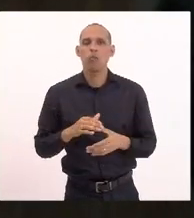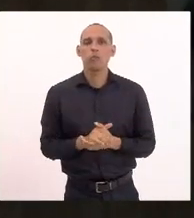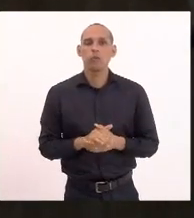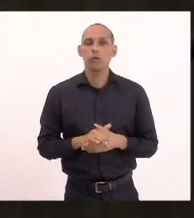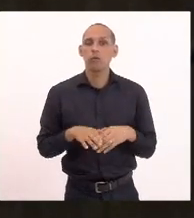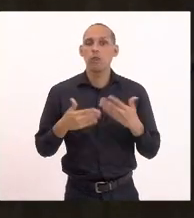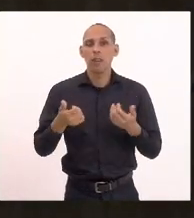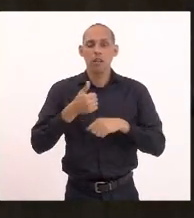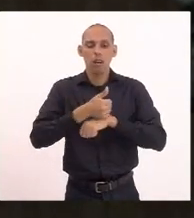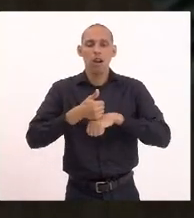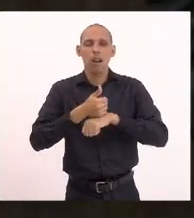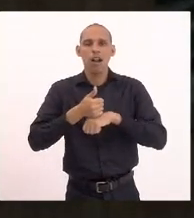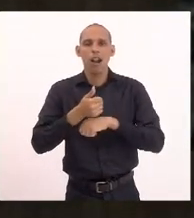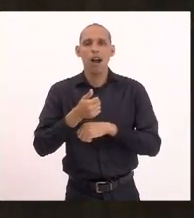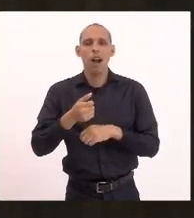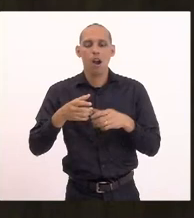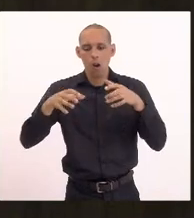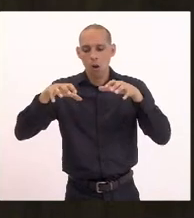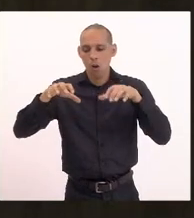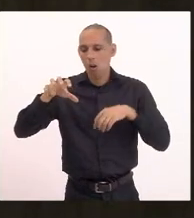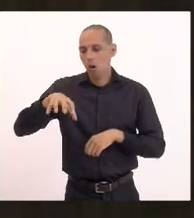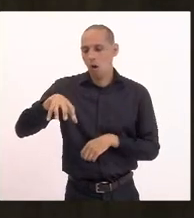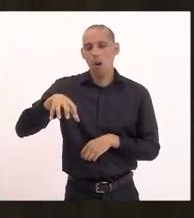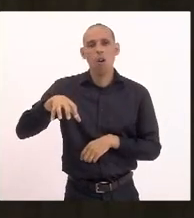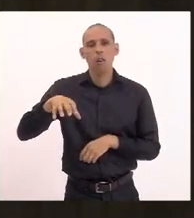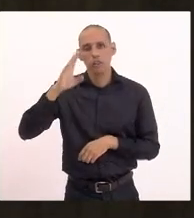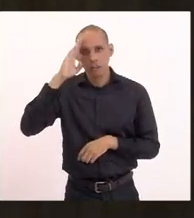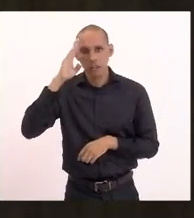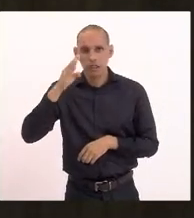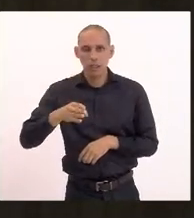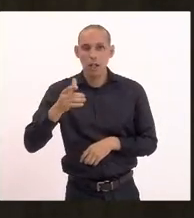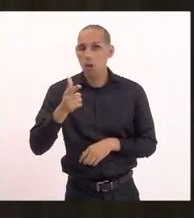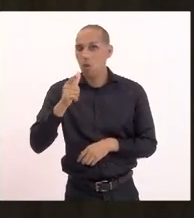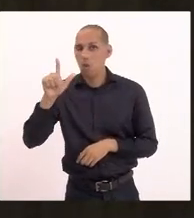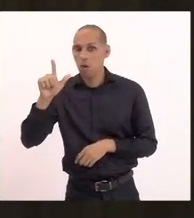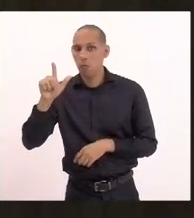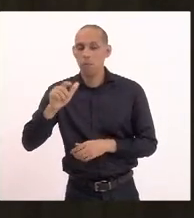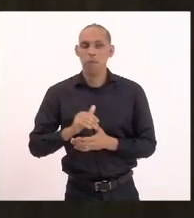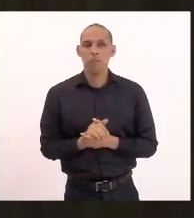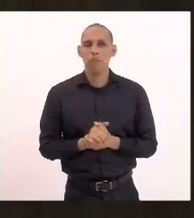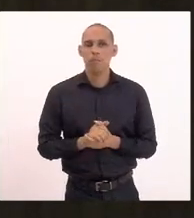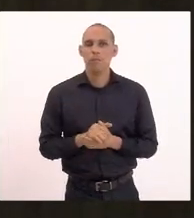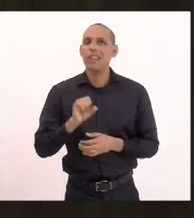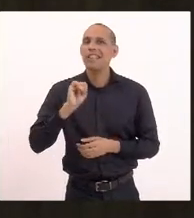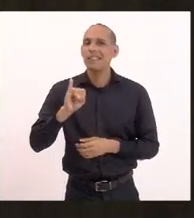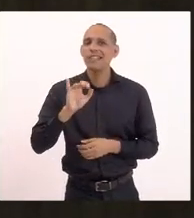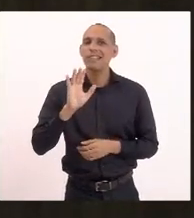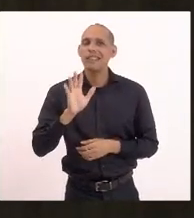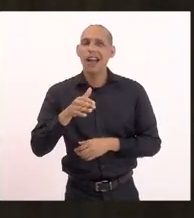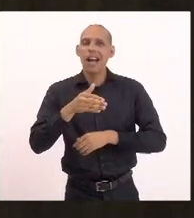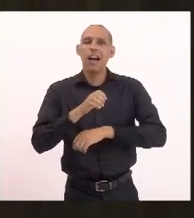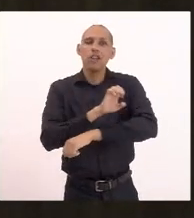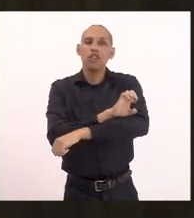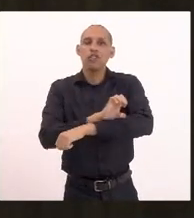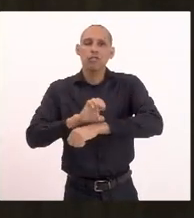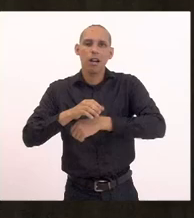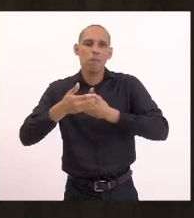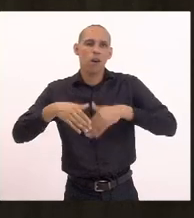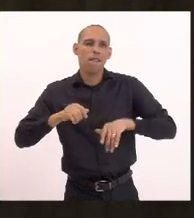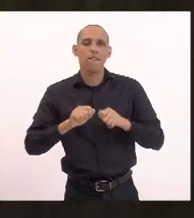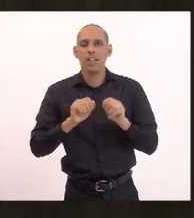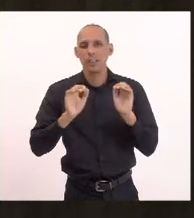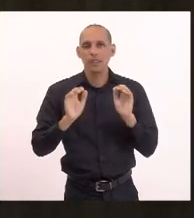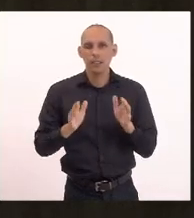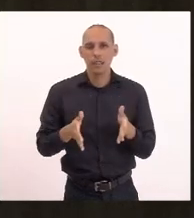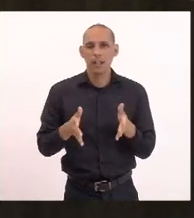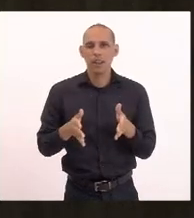outro cargo do mesmo órgão de administração direta, autárquica ou fundacional, em que já tiver cumprido estágio probatório em função